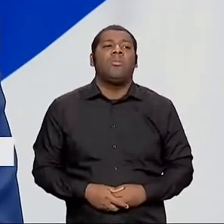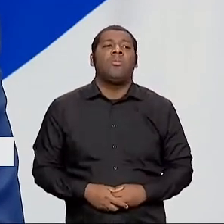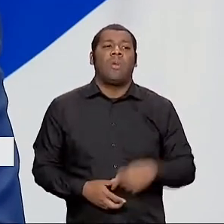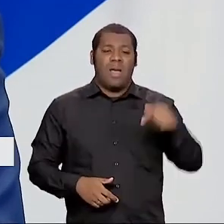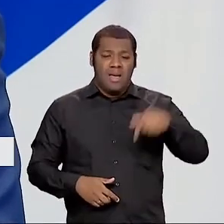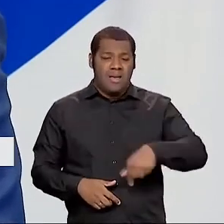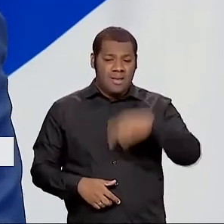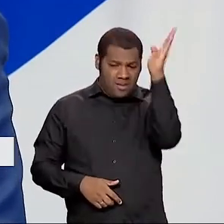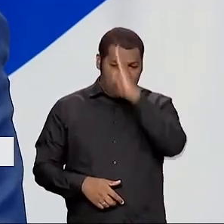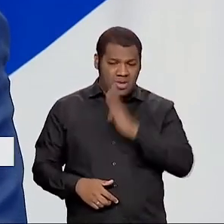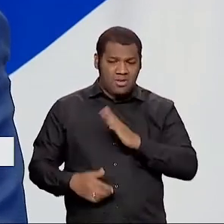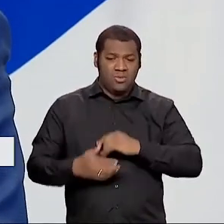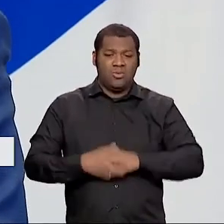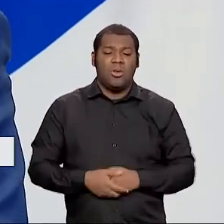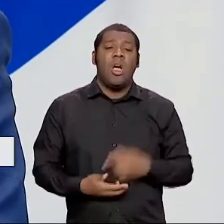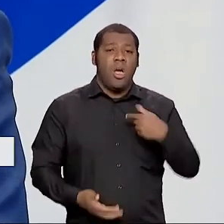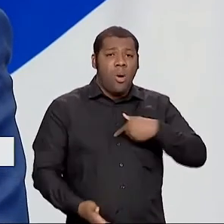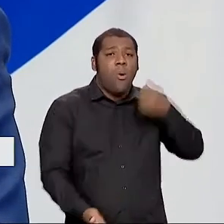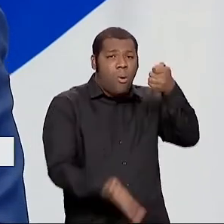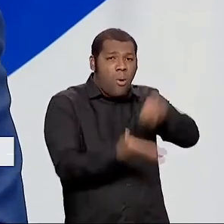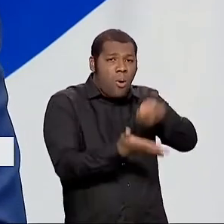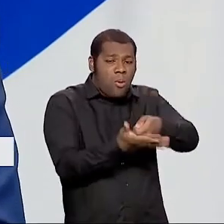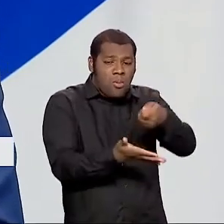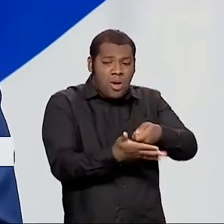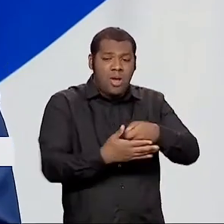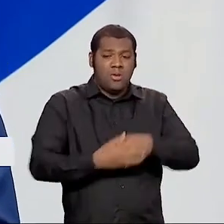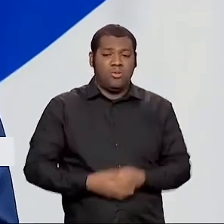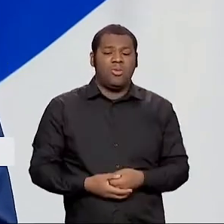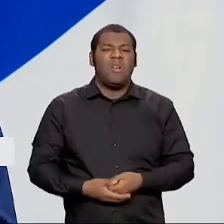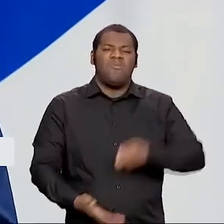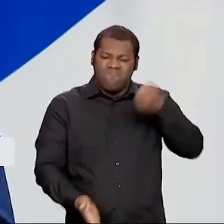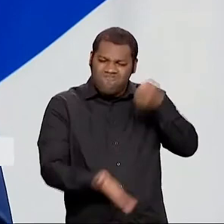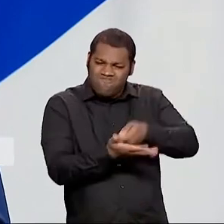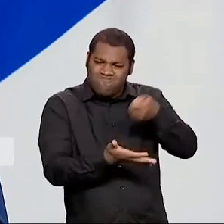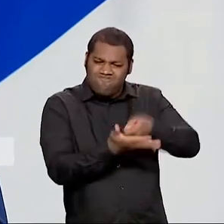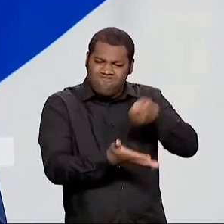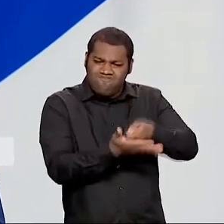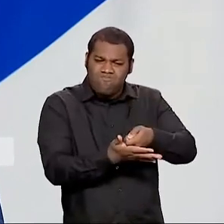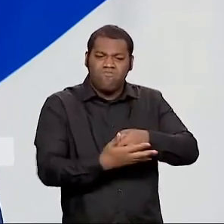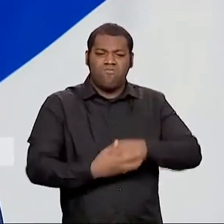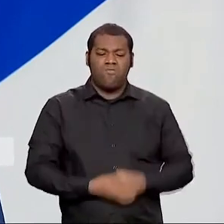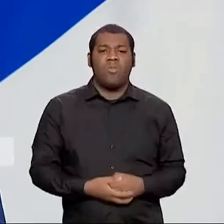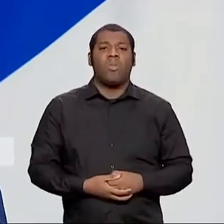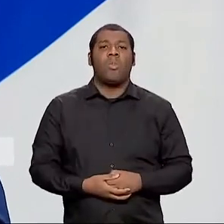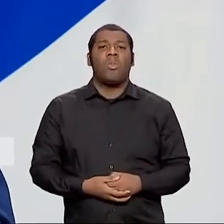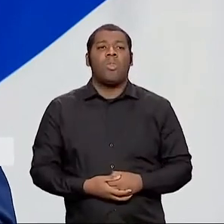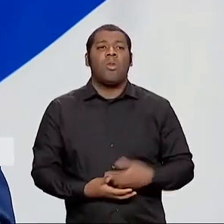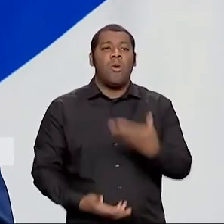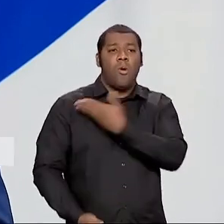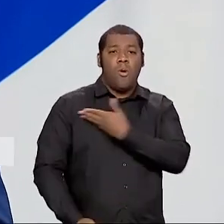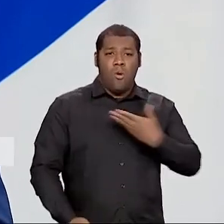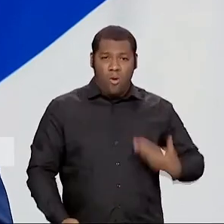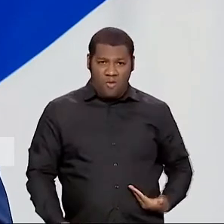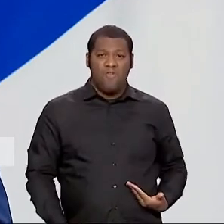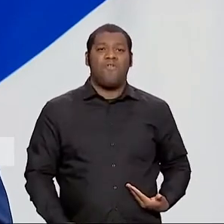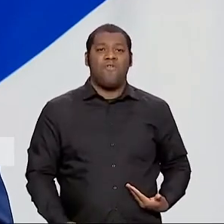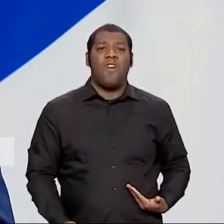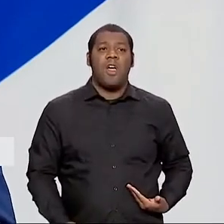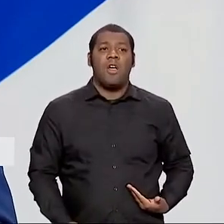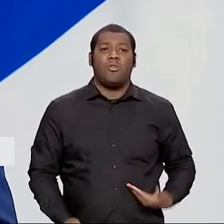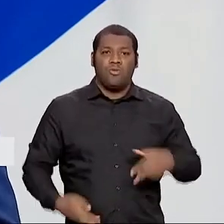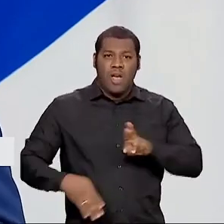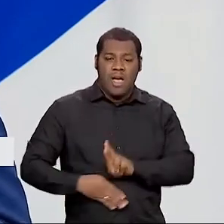Brasil, eu tenho cobrado e tenho exigido mais. Eu tenho exigido que a gente tenha uma governança global mais